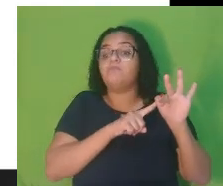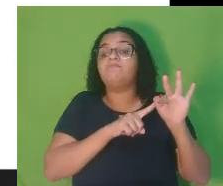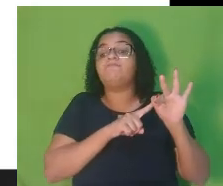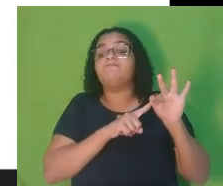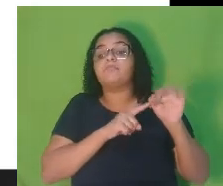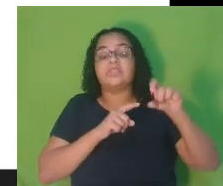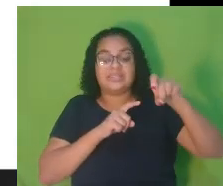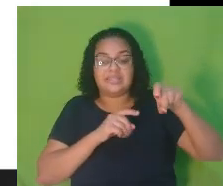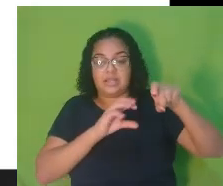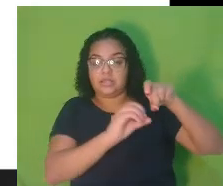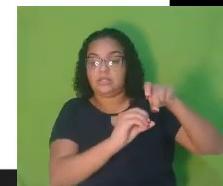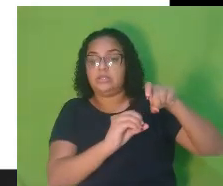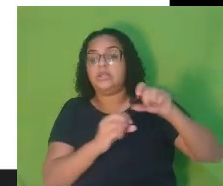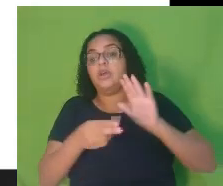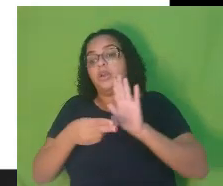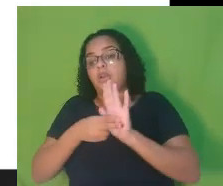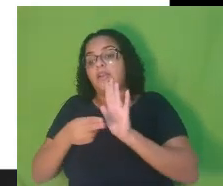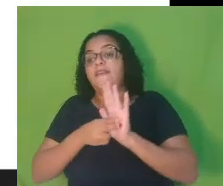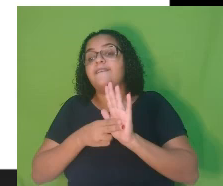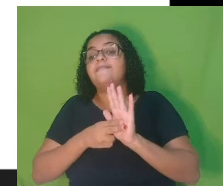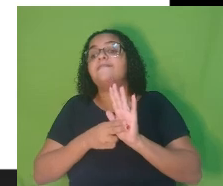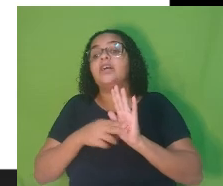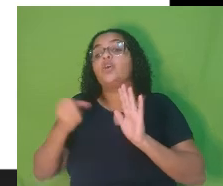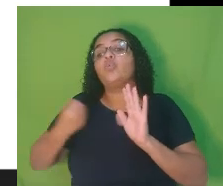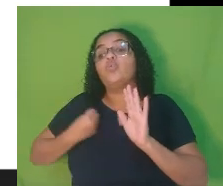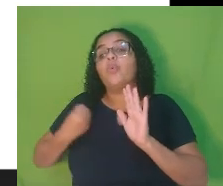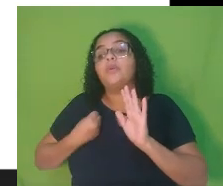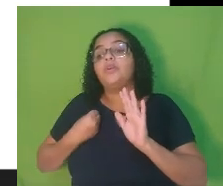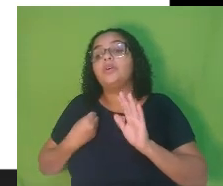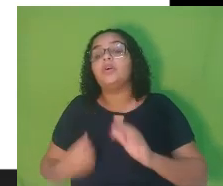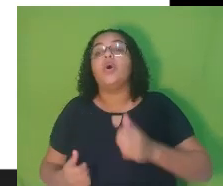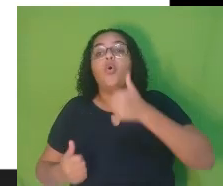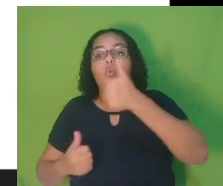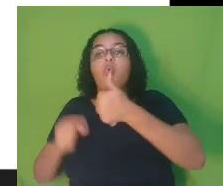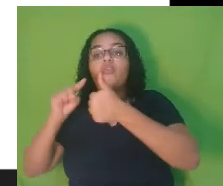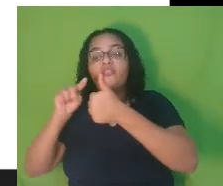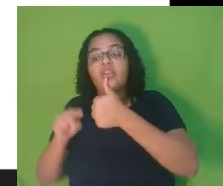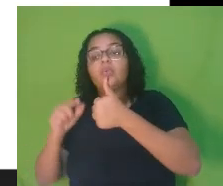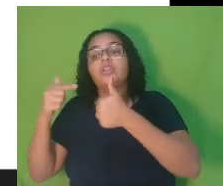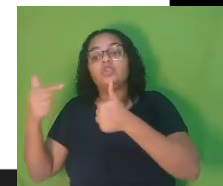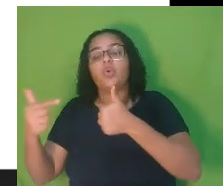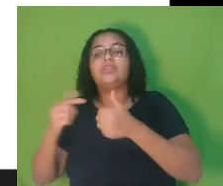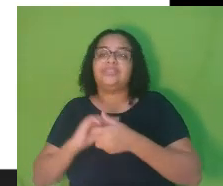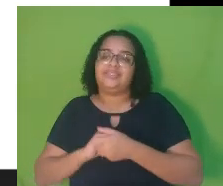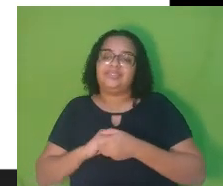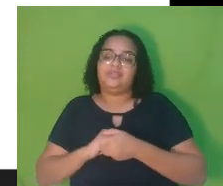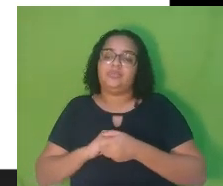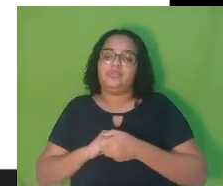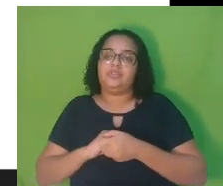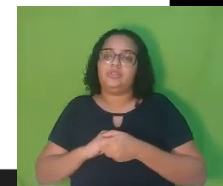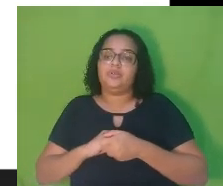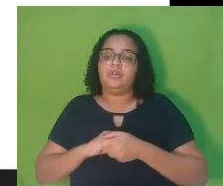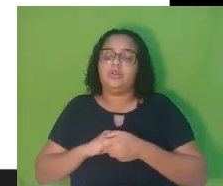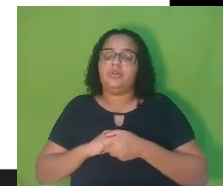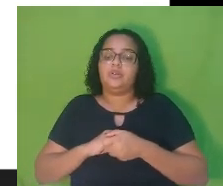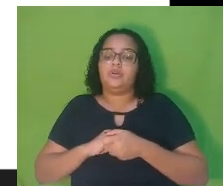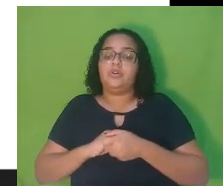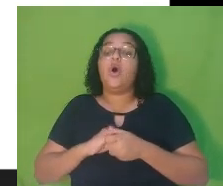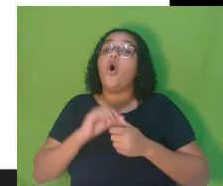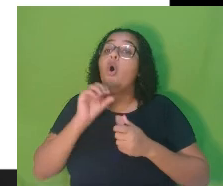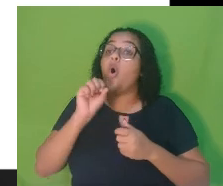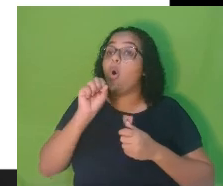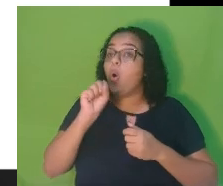função nesse número x0 vai valer esse valor intermediário